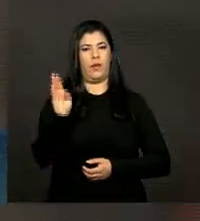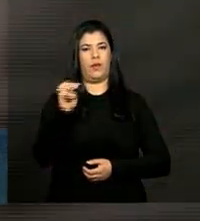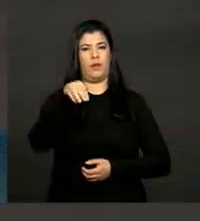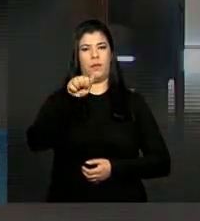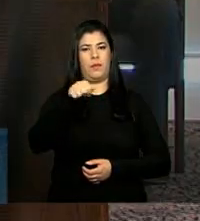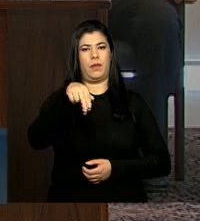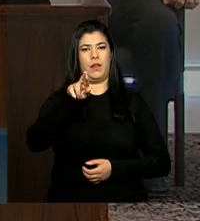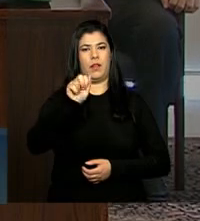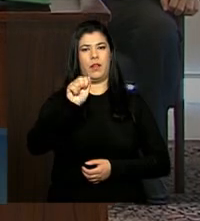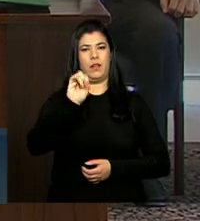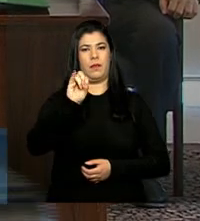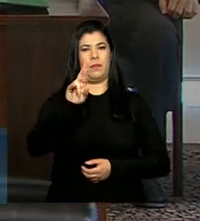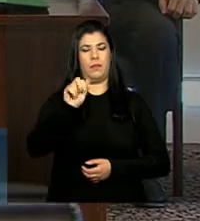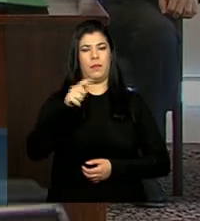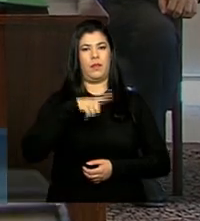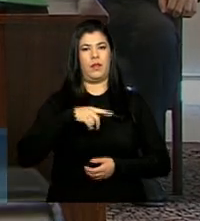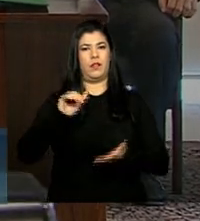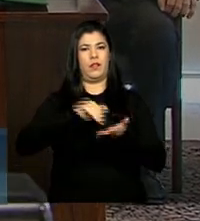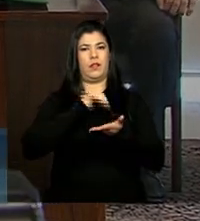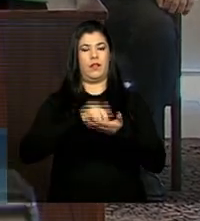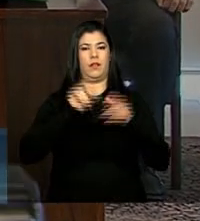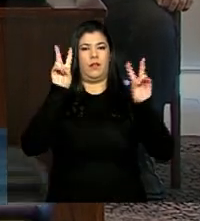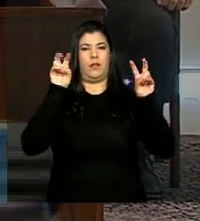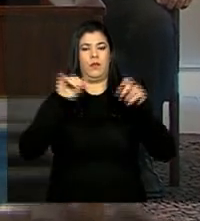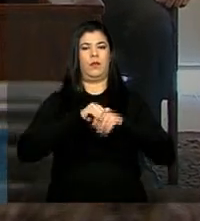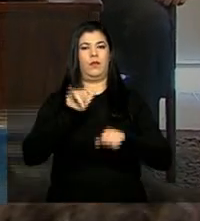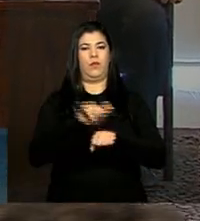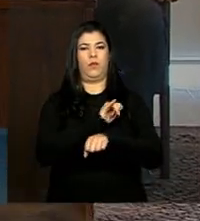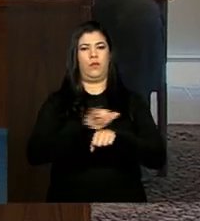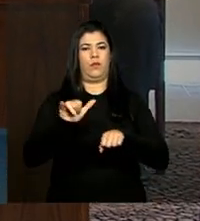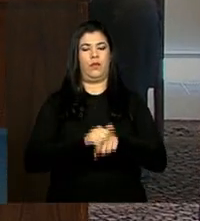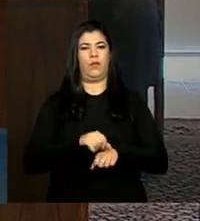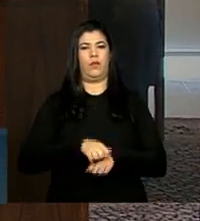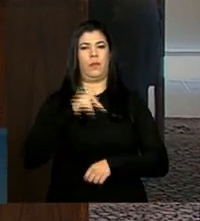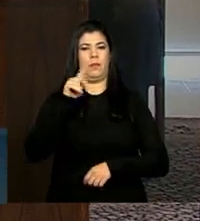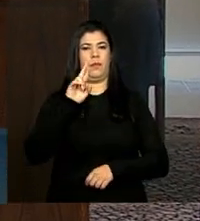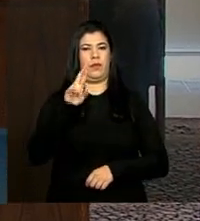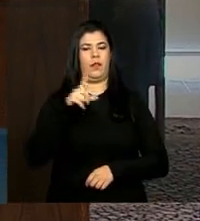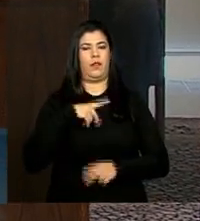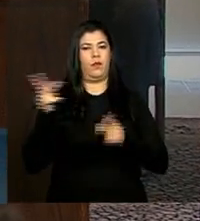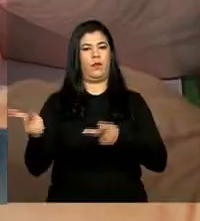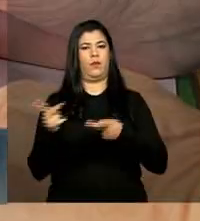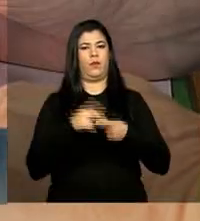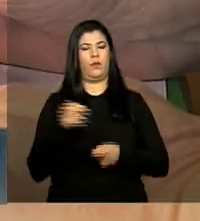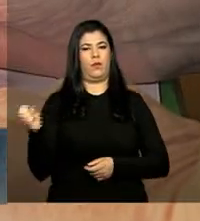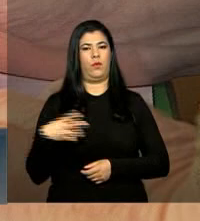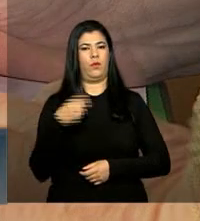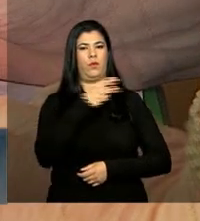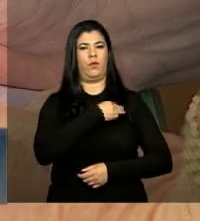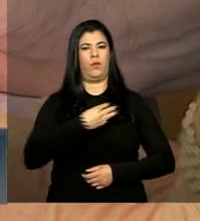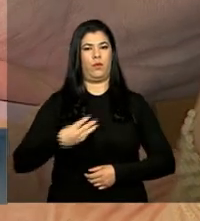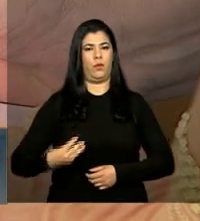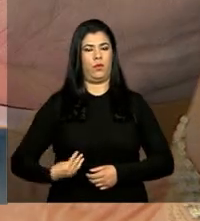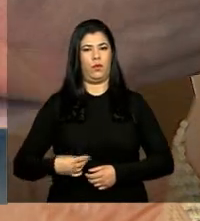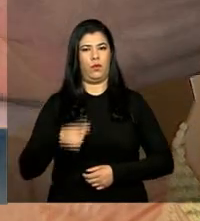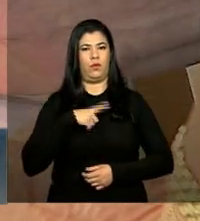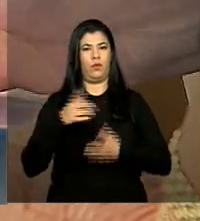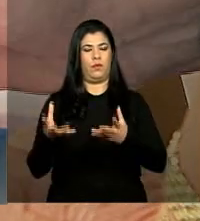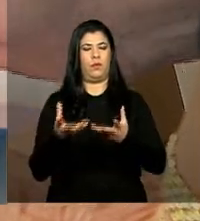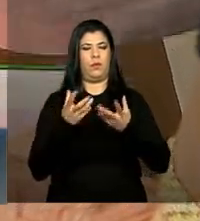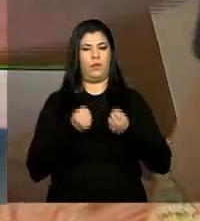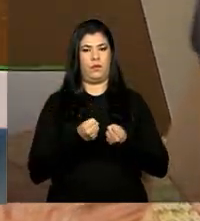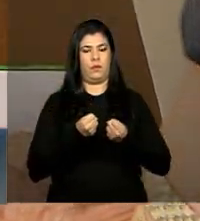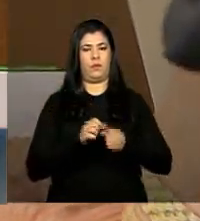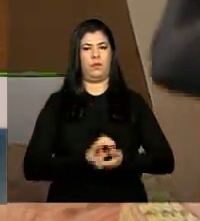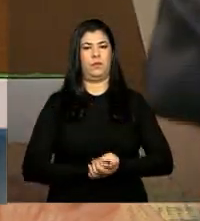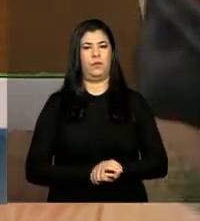chefe da secretaria de assuntos estratégicos da presidência da república convidamos o novo Ministro a assinar seu termo de